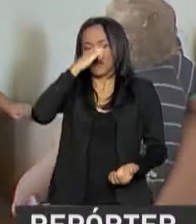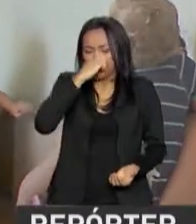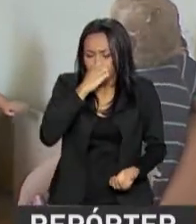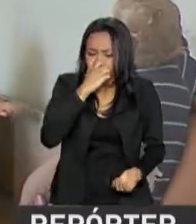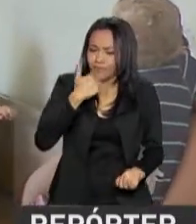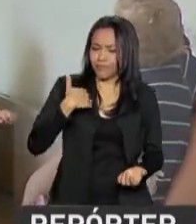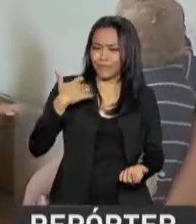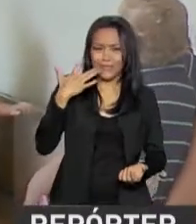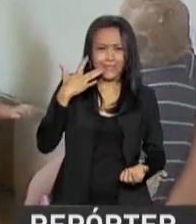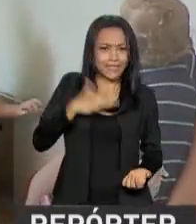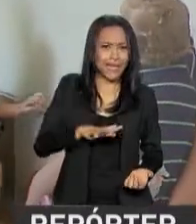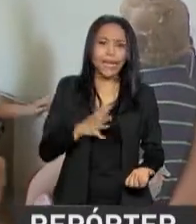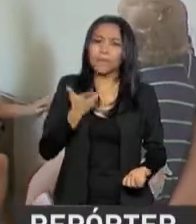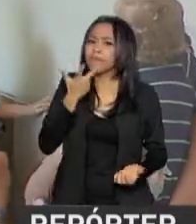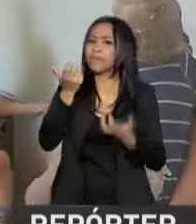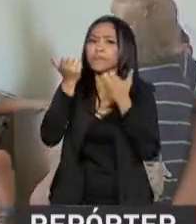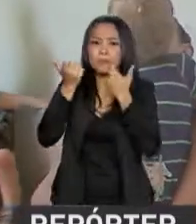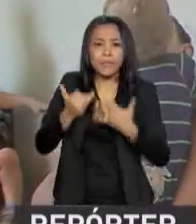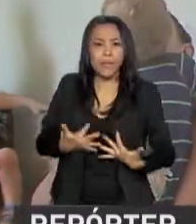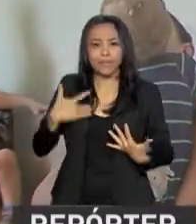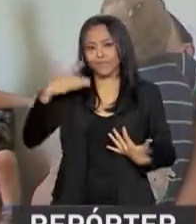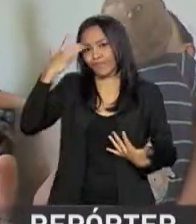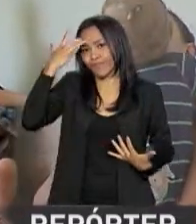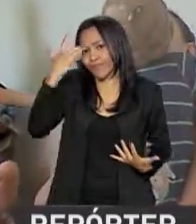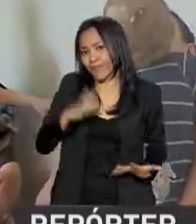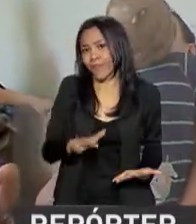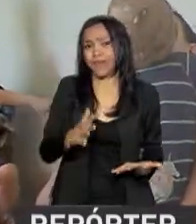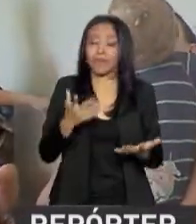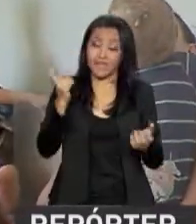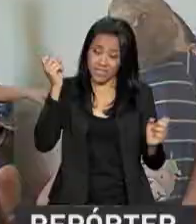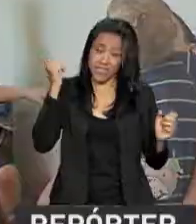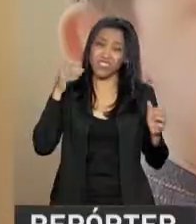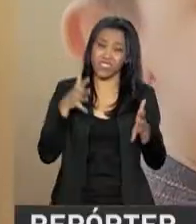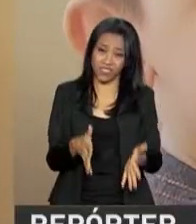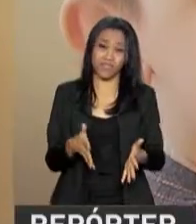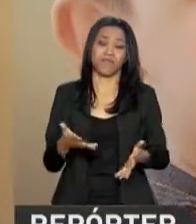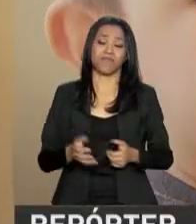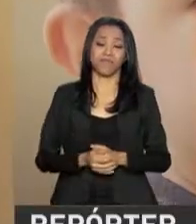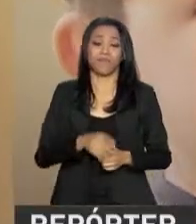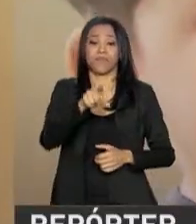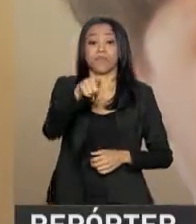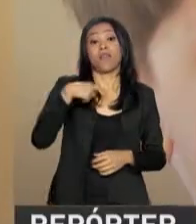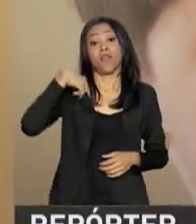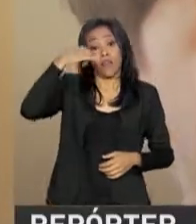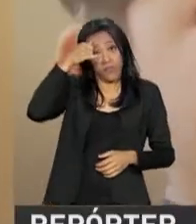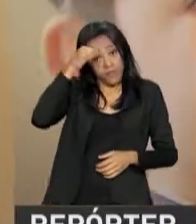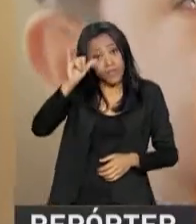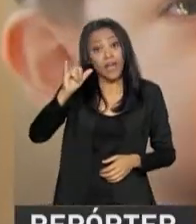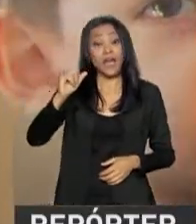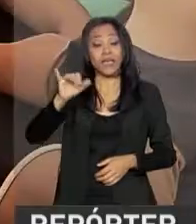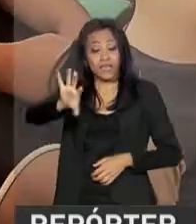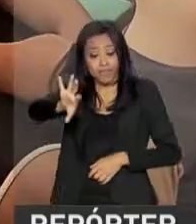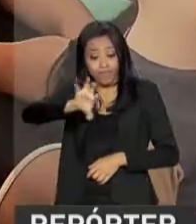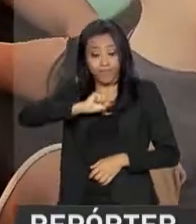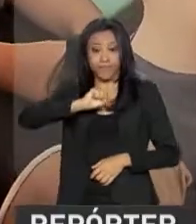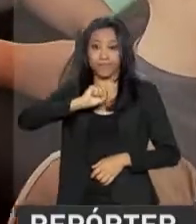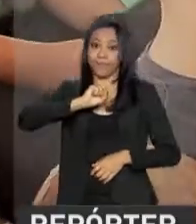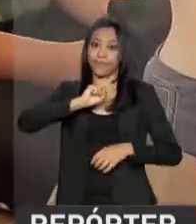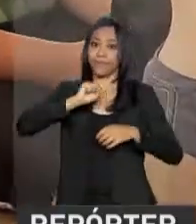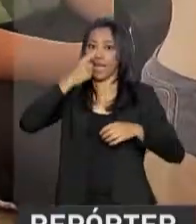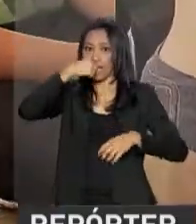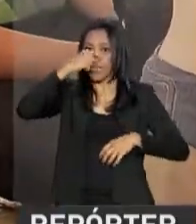sabe direito falar o que está acontecendo com ele então é bem chato para evitar que a gripe entra em casa a professora